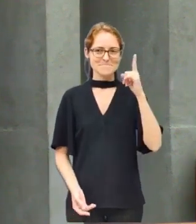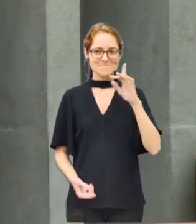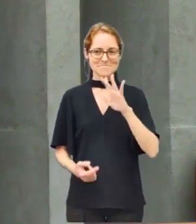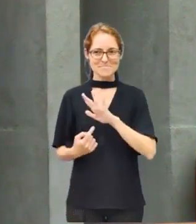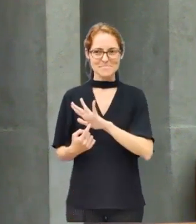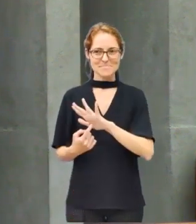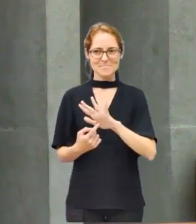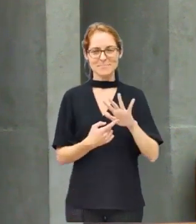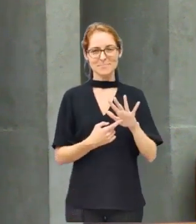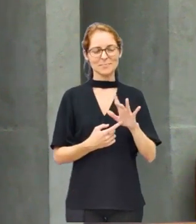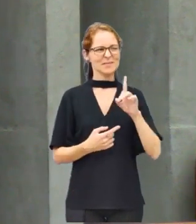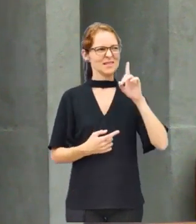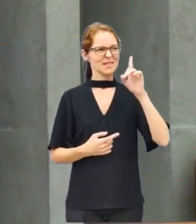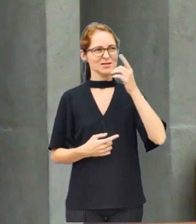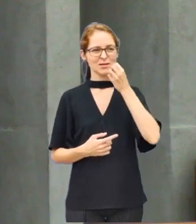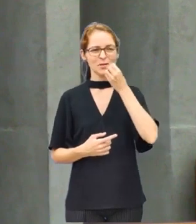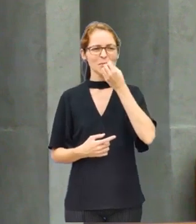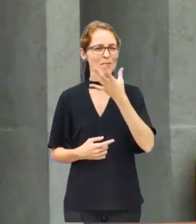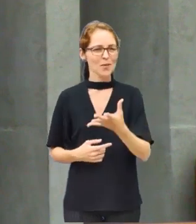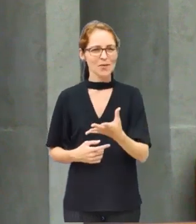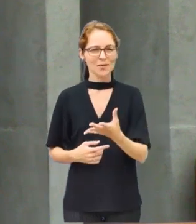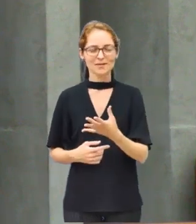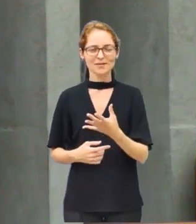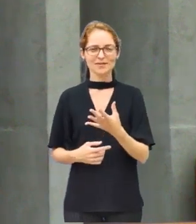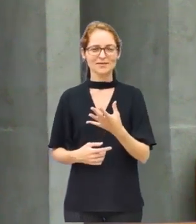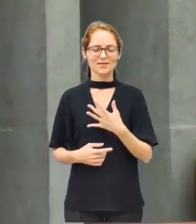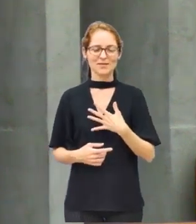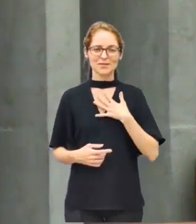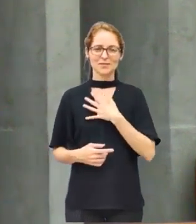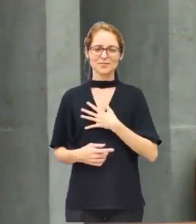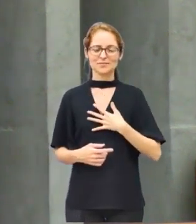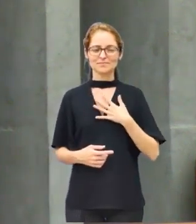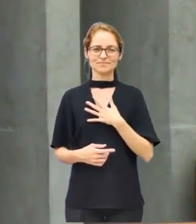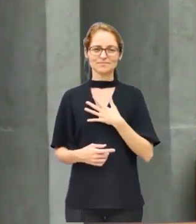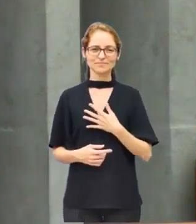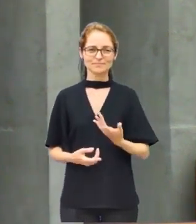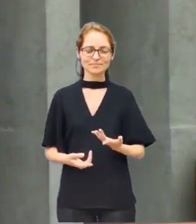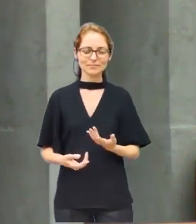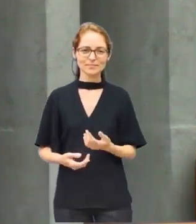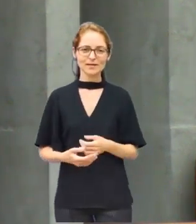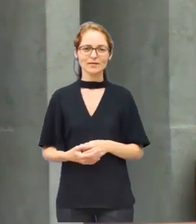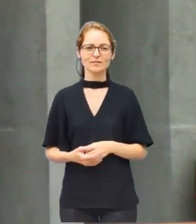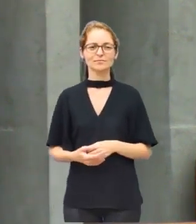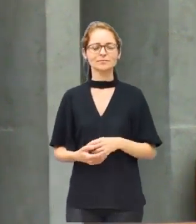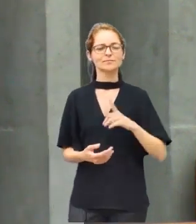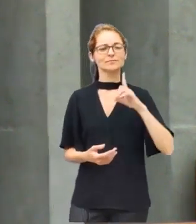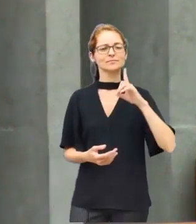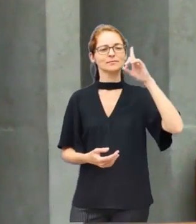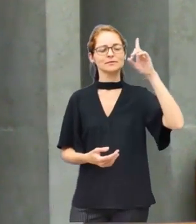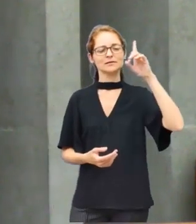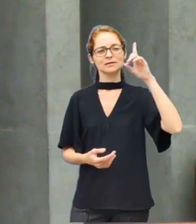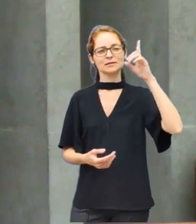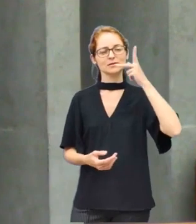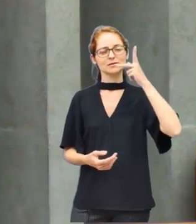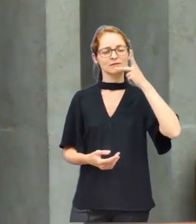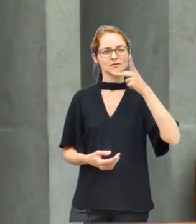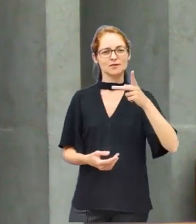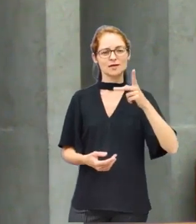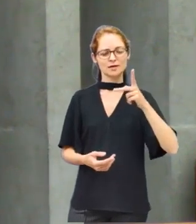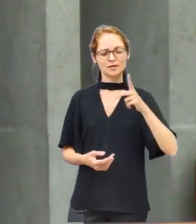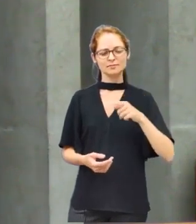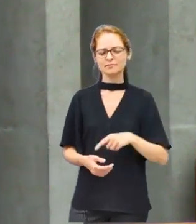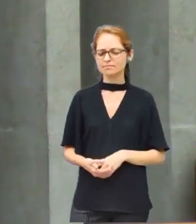mostra, revela o bom humor dele nesse texto. Porque ele começa dizendo aqui, quando ele fala para